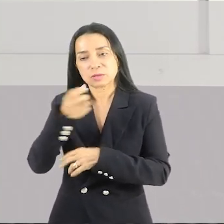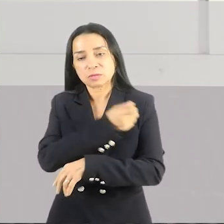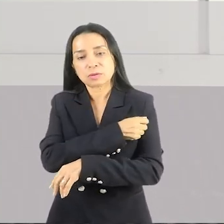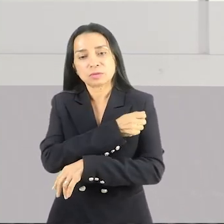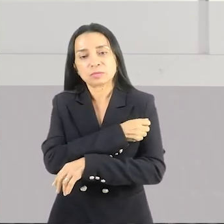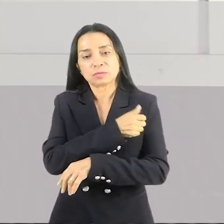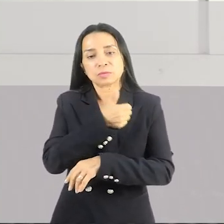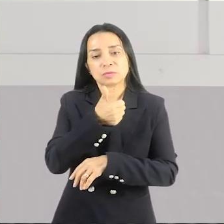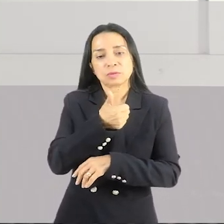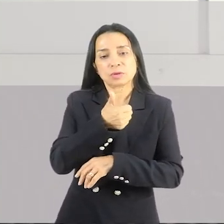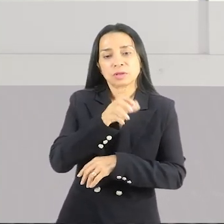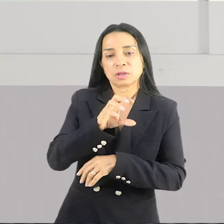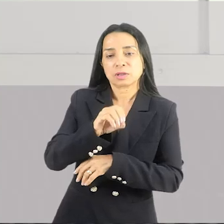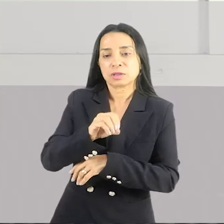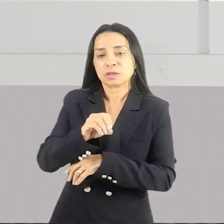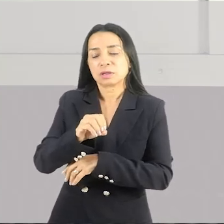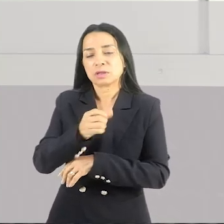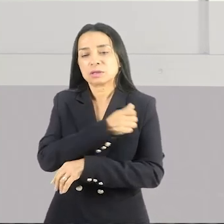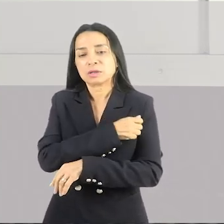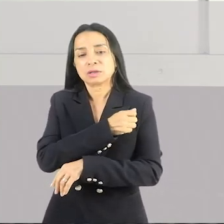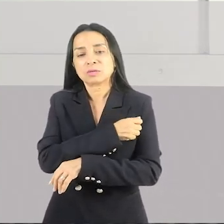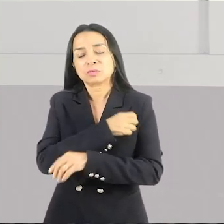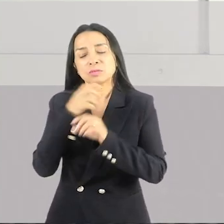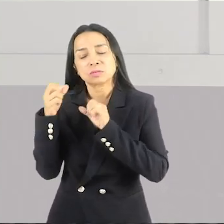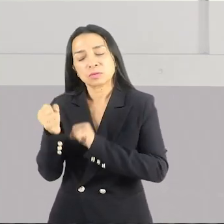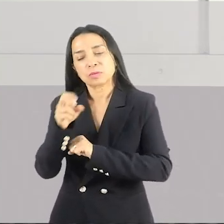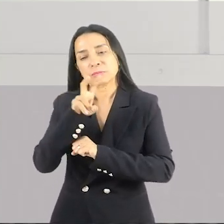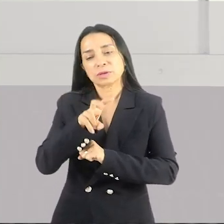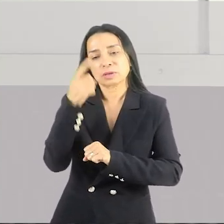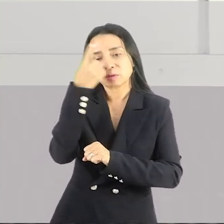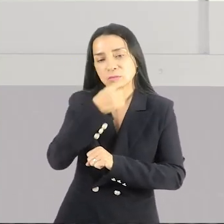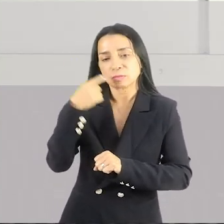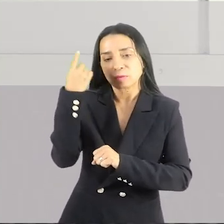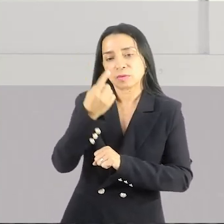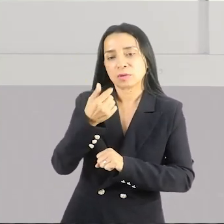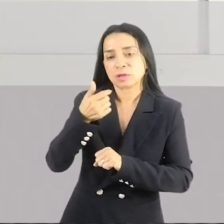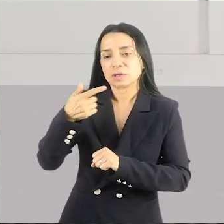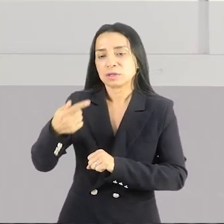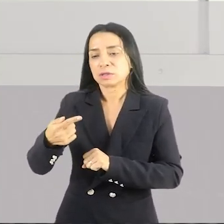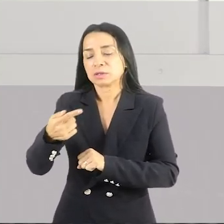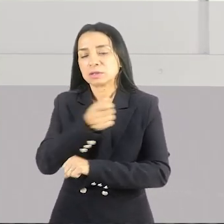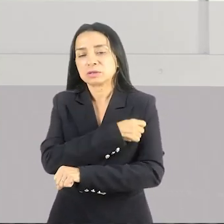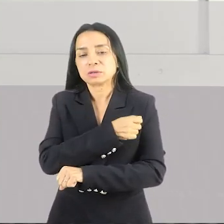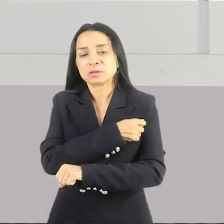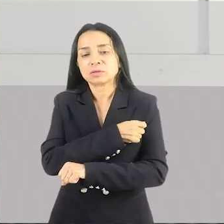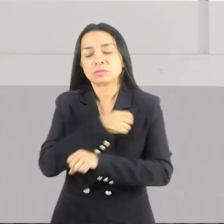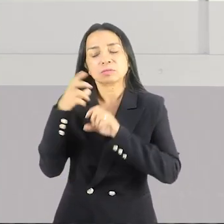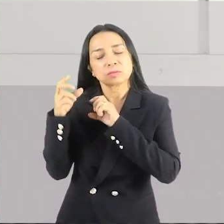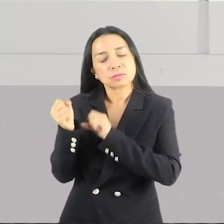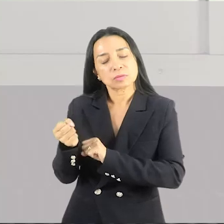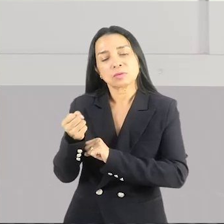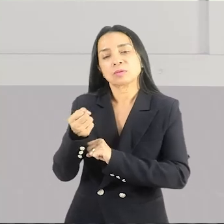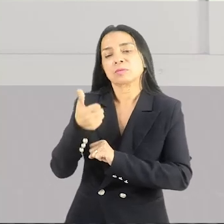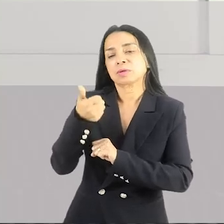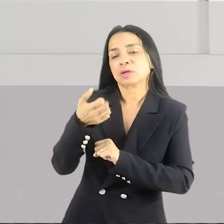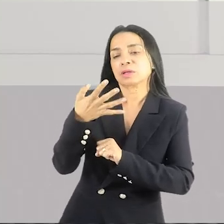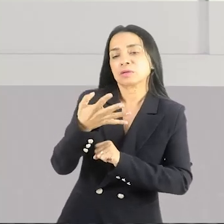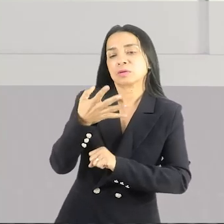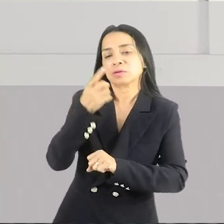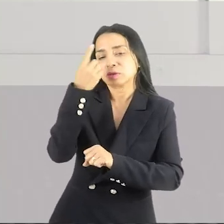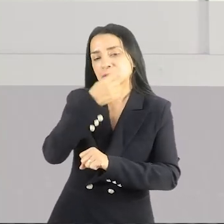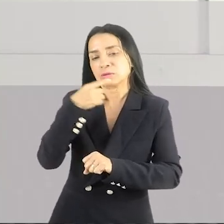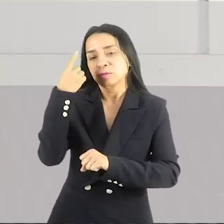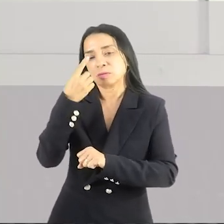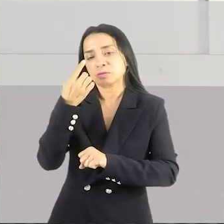horas, 10 alunos dormem 5 horas, 7 alunos dormem 14 horas, 14 alunos,